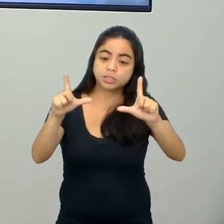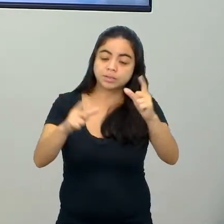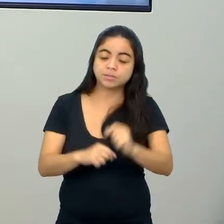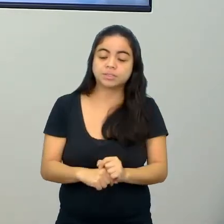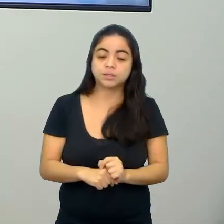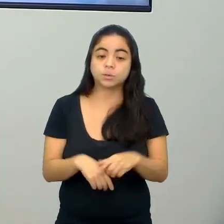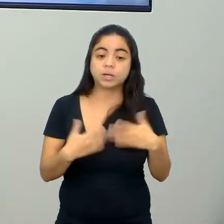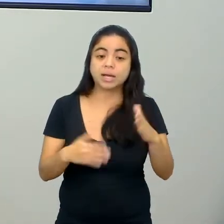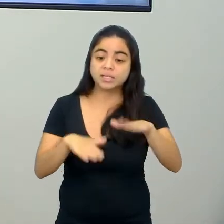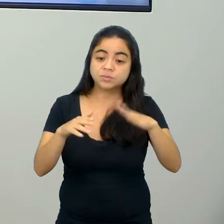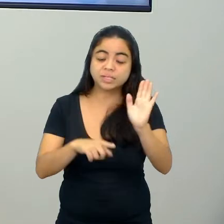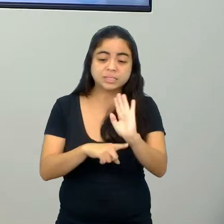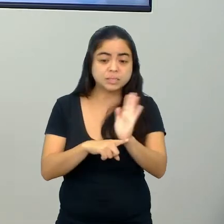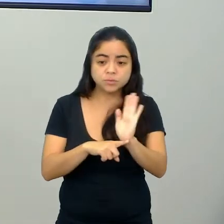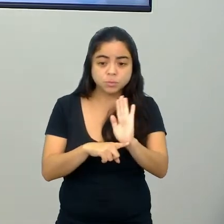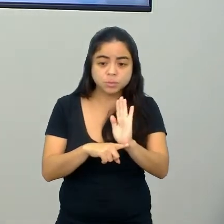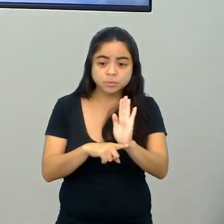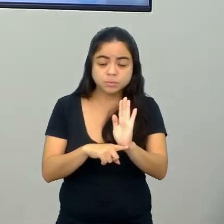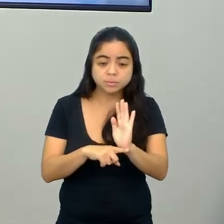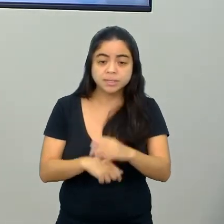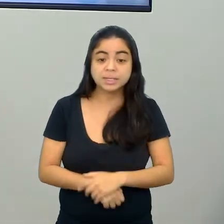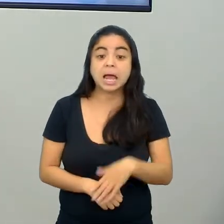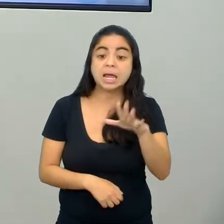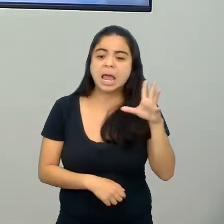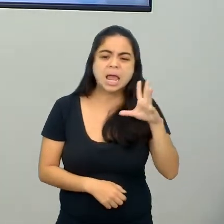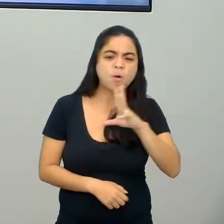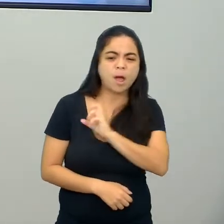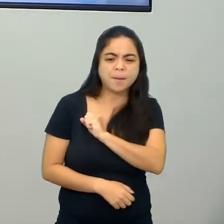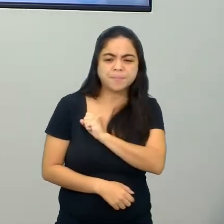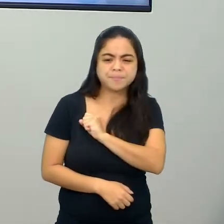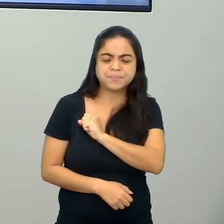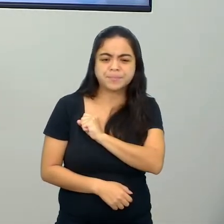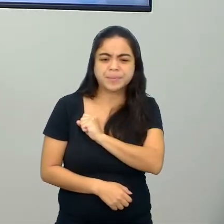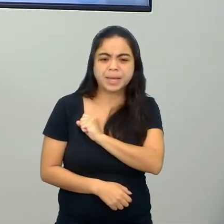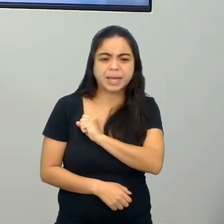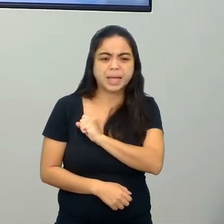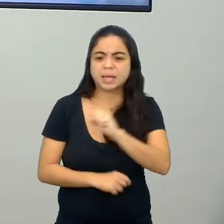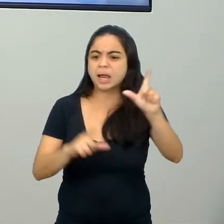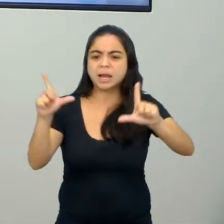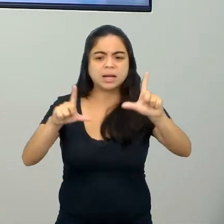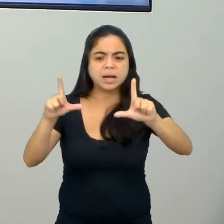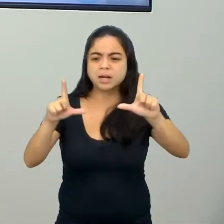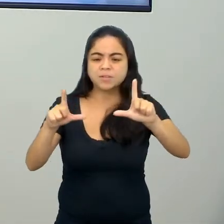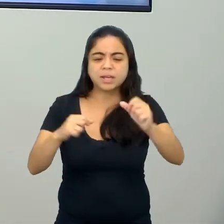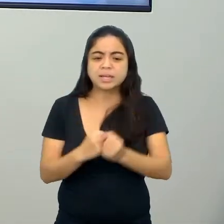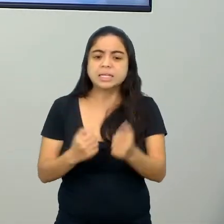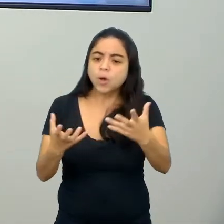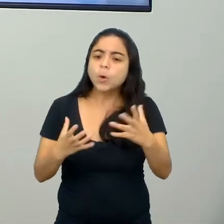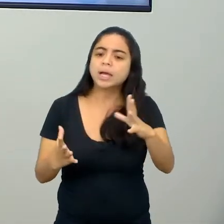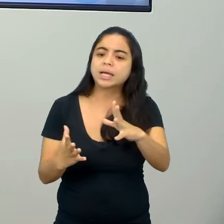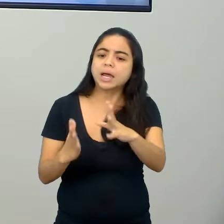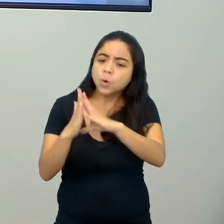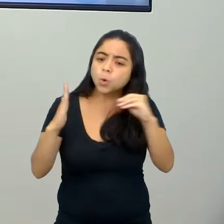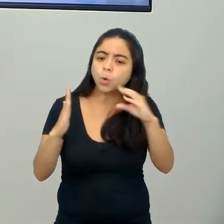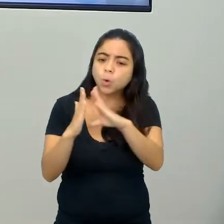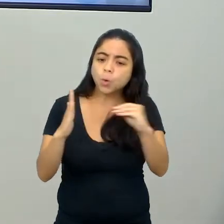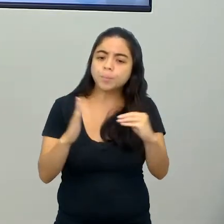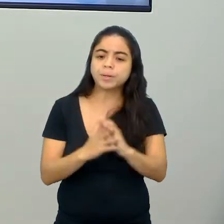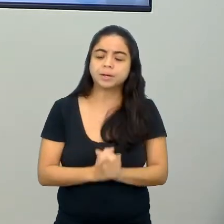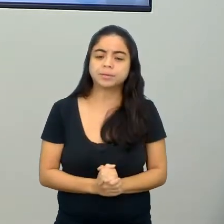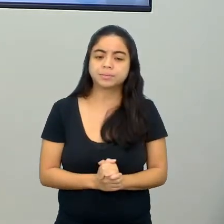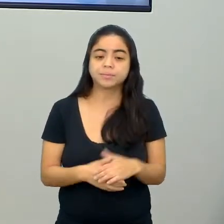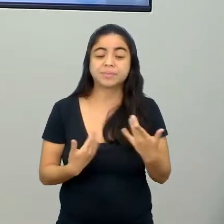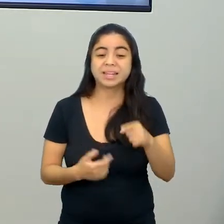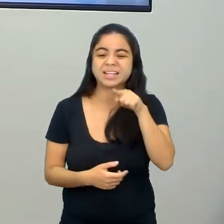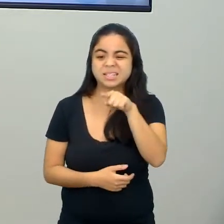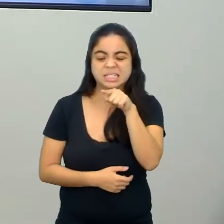esses exemplos em filmes, tipo, cara, eu amei tal coisa que eu vi na novela e eu quero isso pra minha vida. Olha, esse negócio